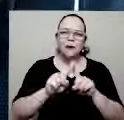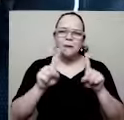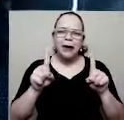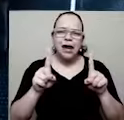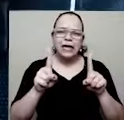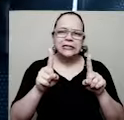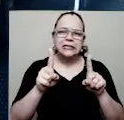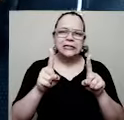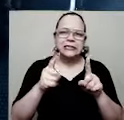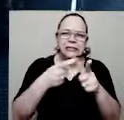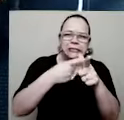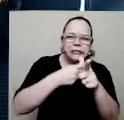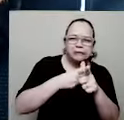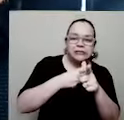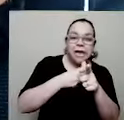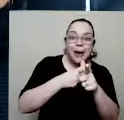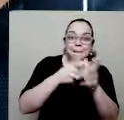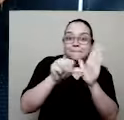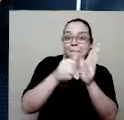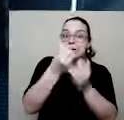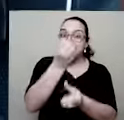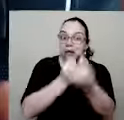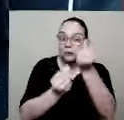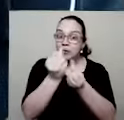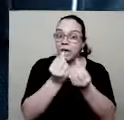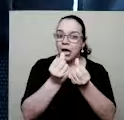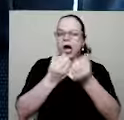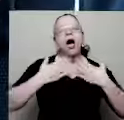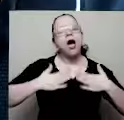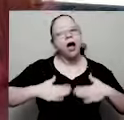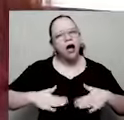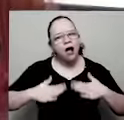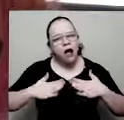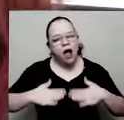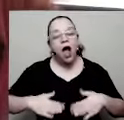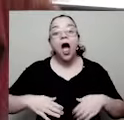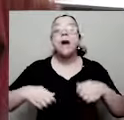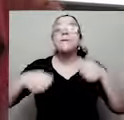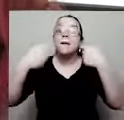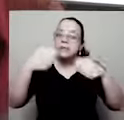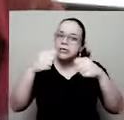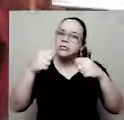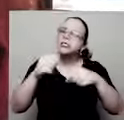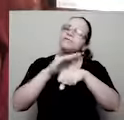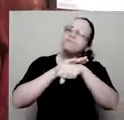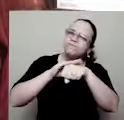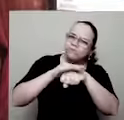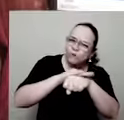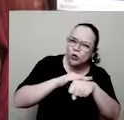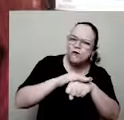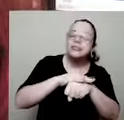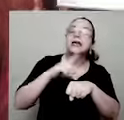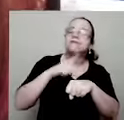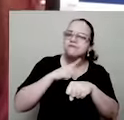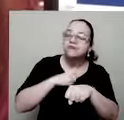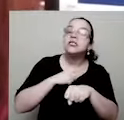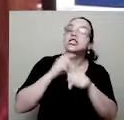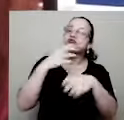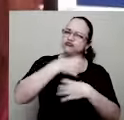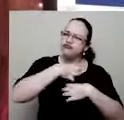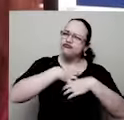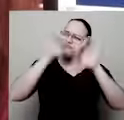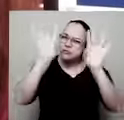Mas se sua pendência for anterior ao primeiro semestre, calma. Basta entrar em contato com a nossa gestão financeira que temos condições